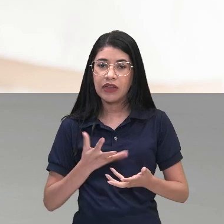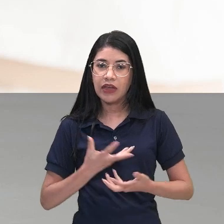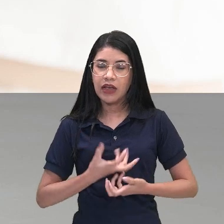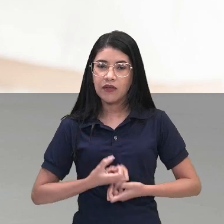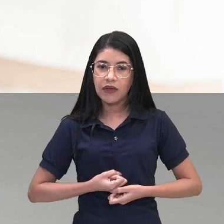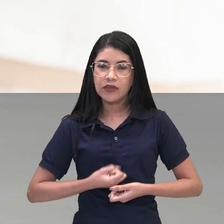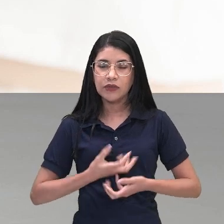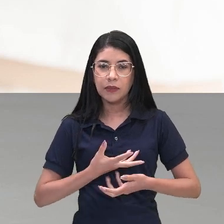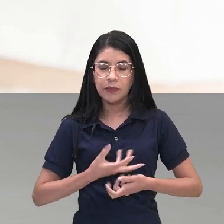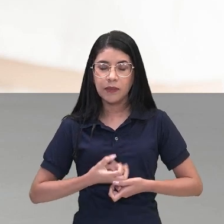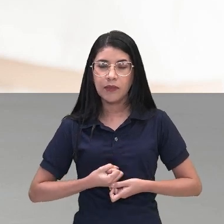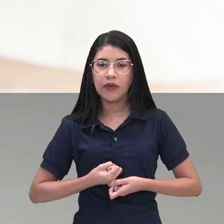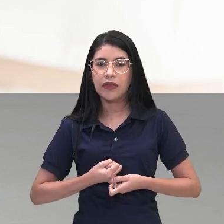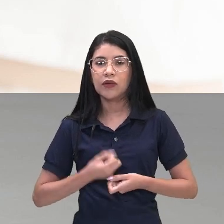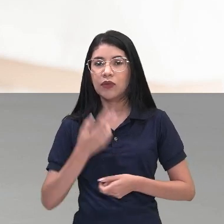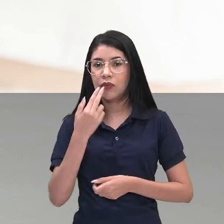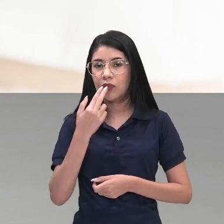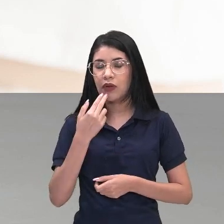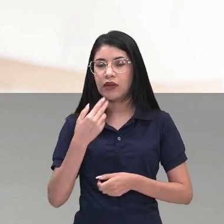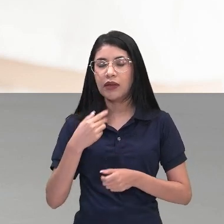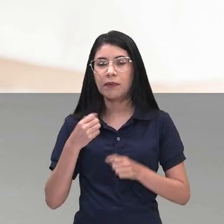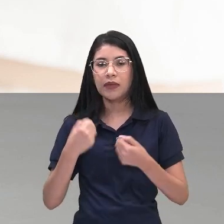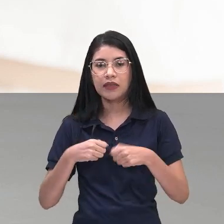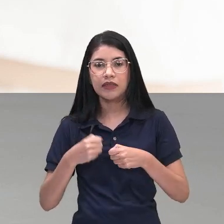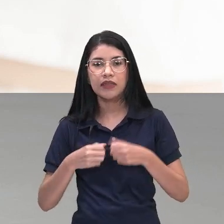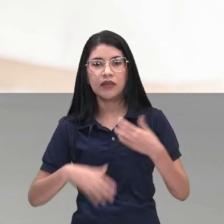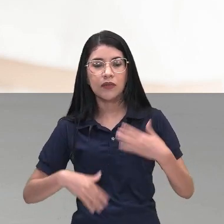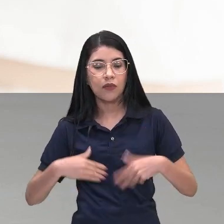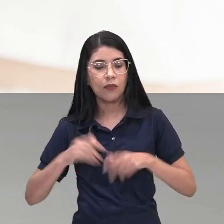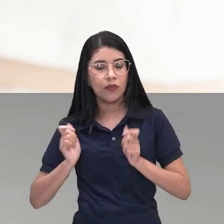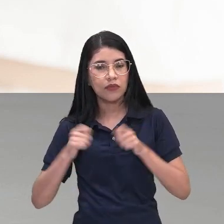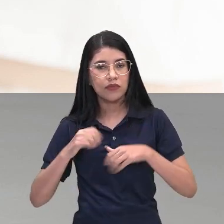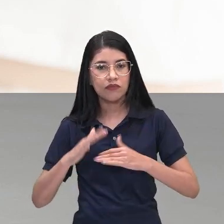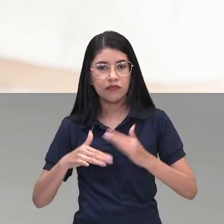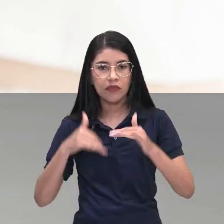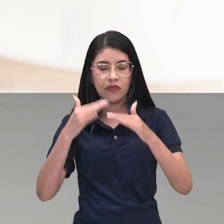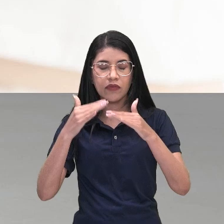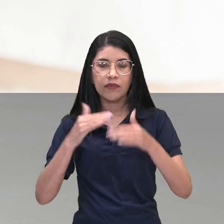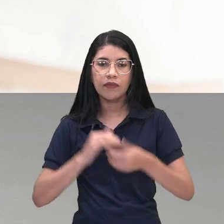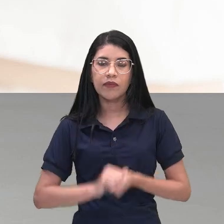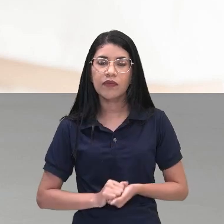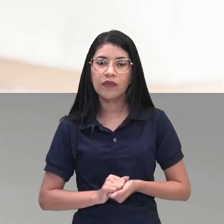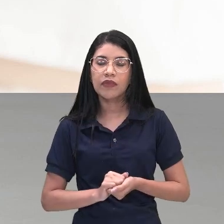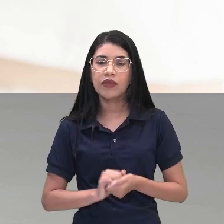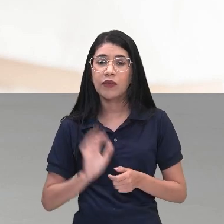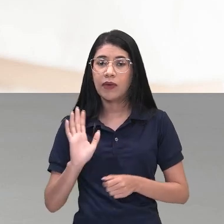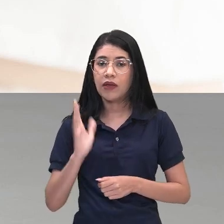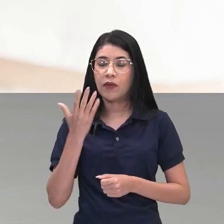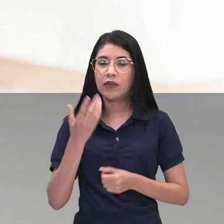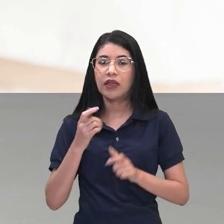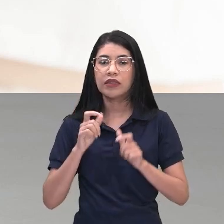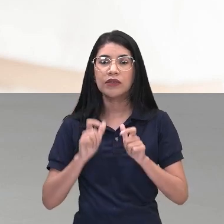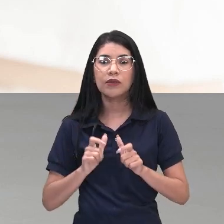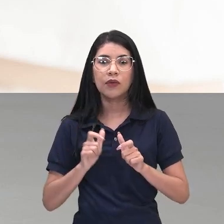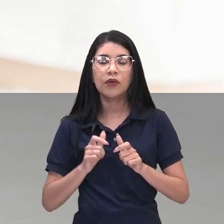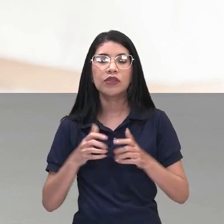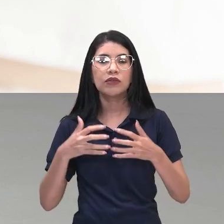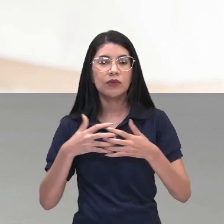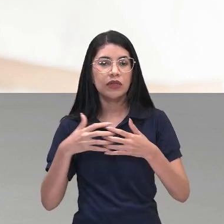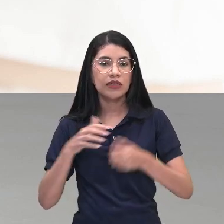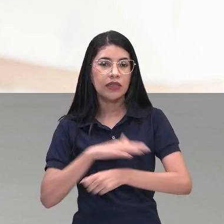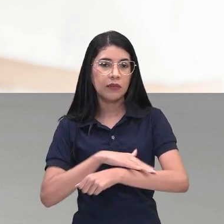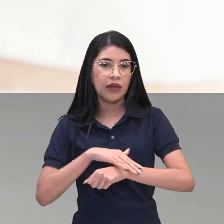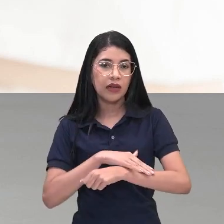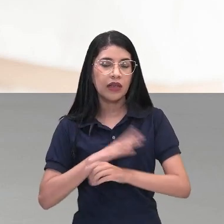dos nutrientes, né, que a gente precisa ali para o nosso corpo se desenvolver. E essa absorção acontece justamente no tecido epitelial, que